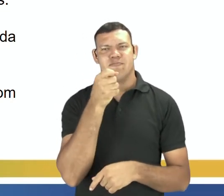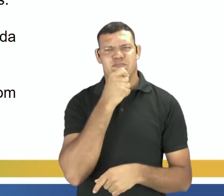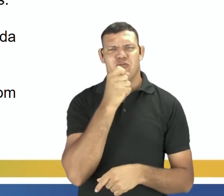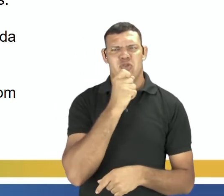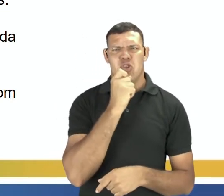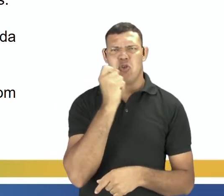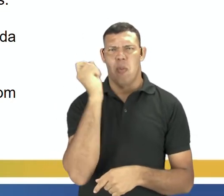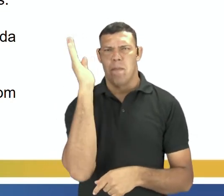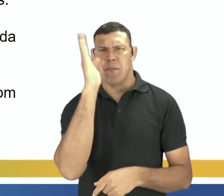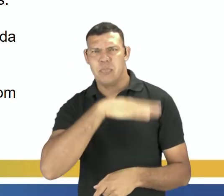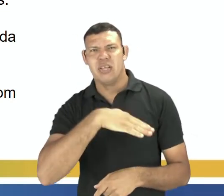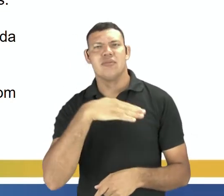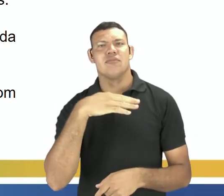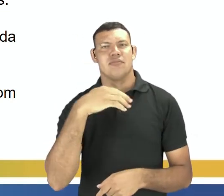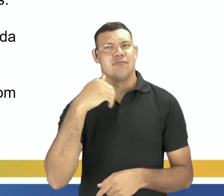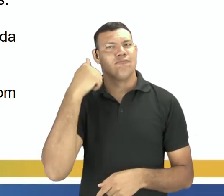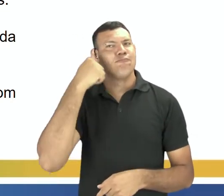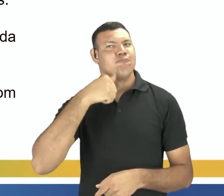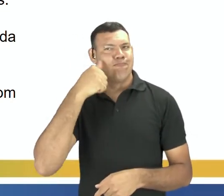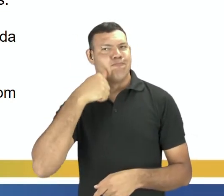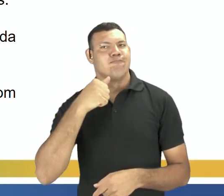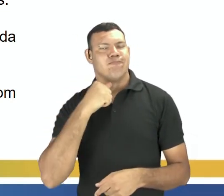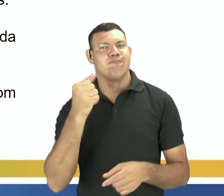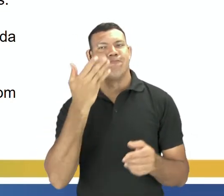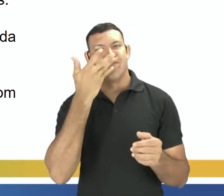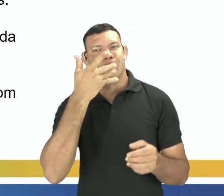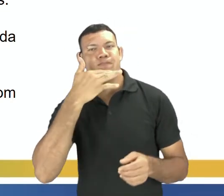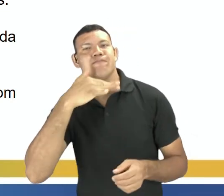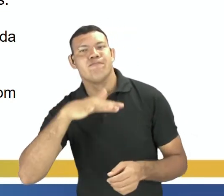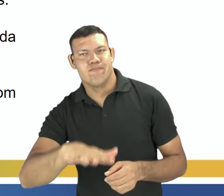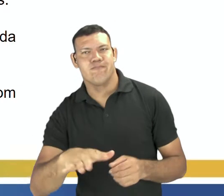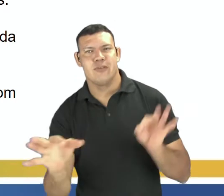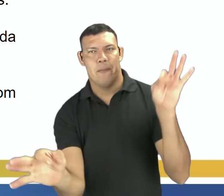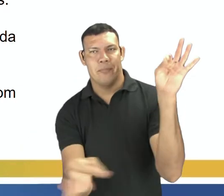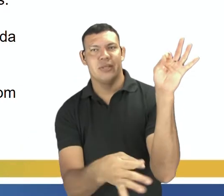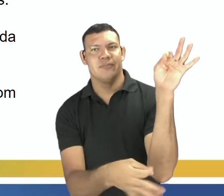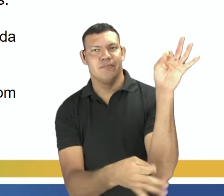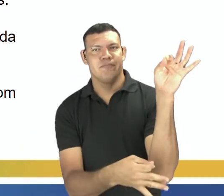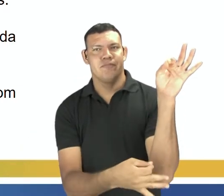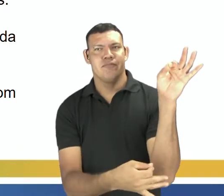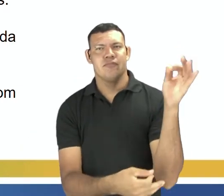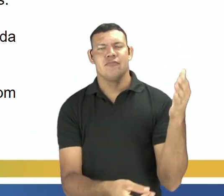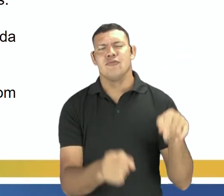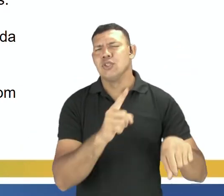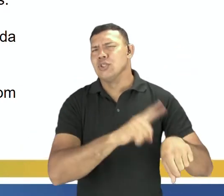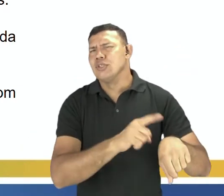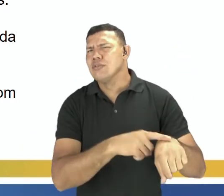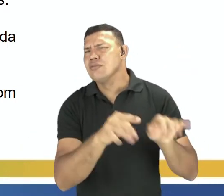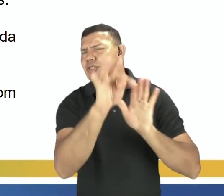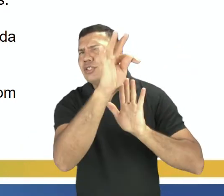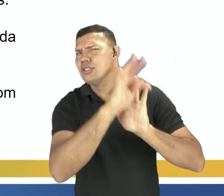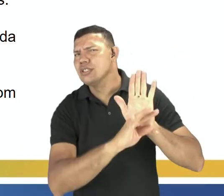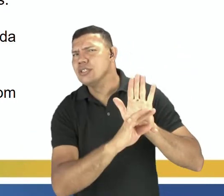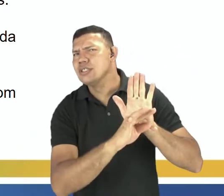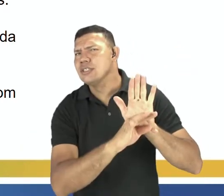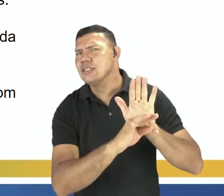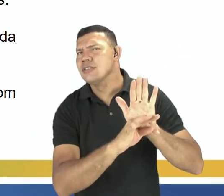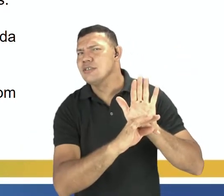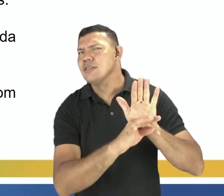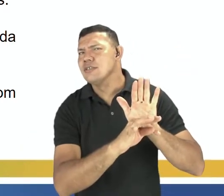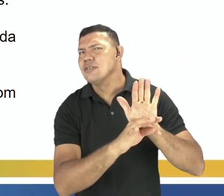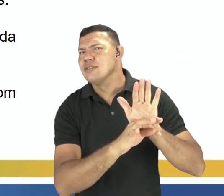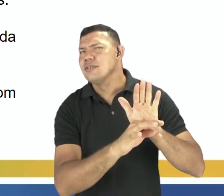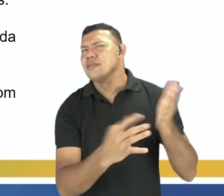perversa com as crianças. Acontece a ironia aí do padre? Não. Vocês lembram que lá no momento do texto, ele